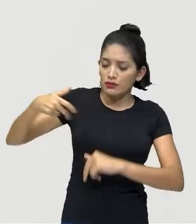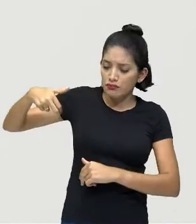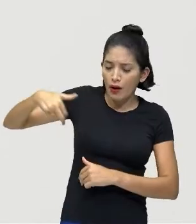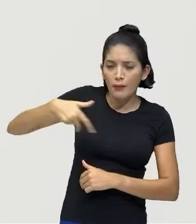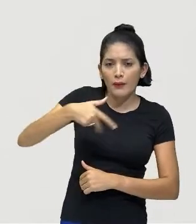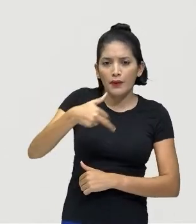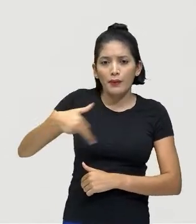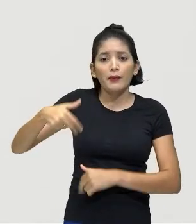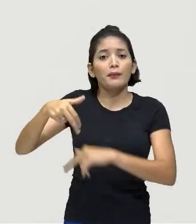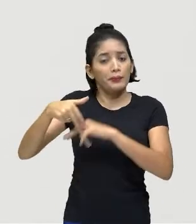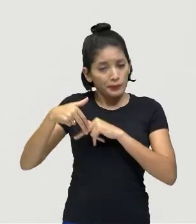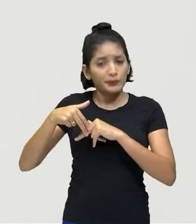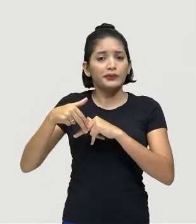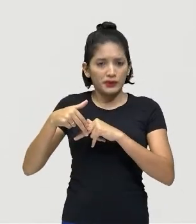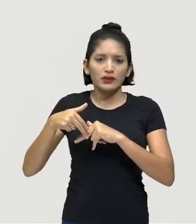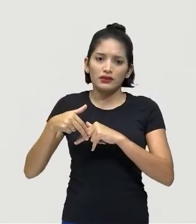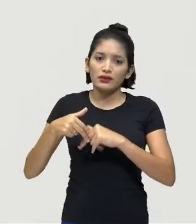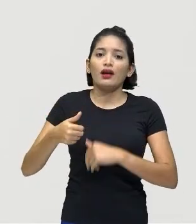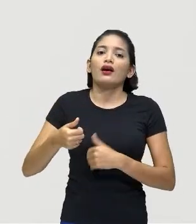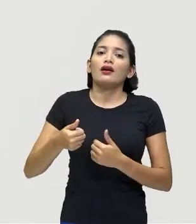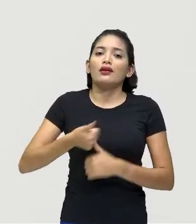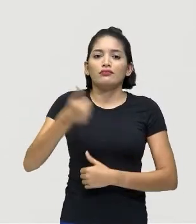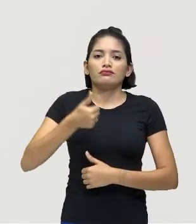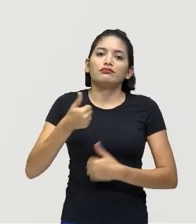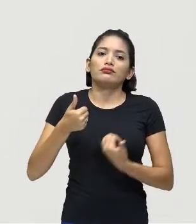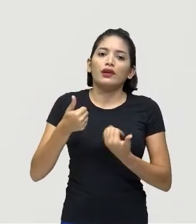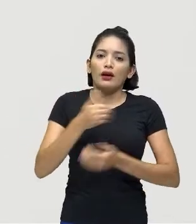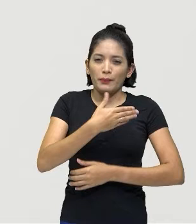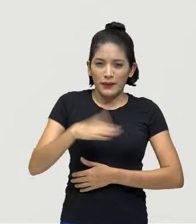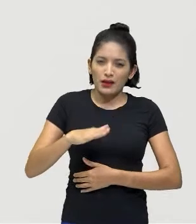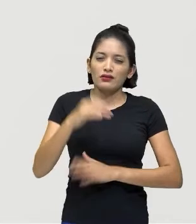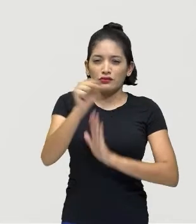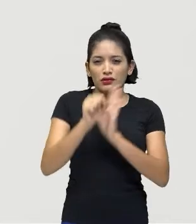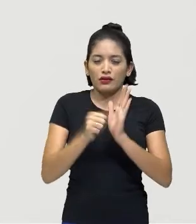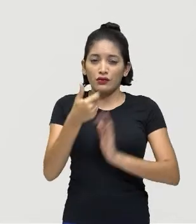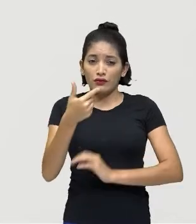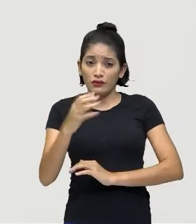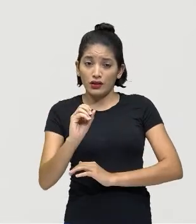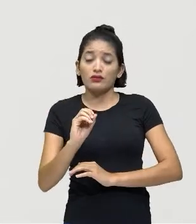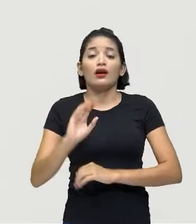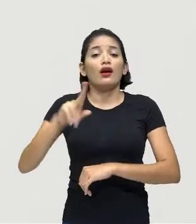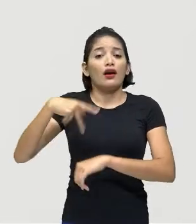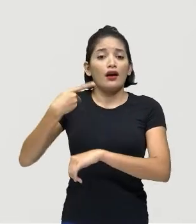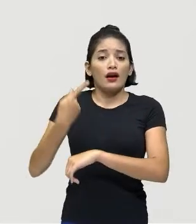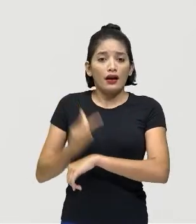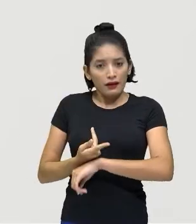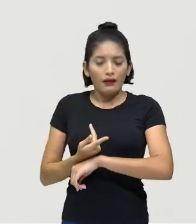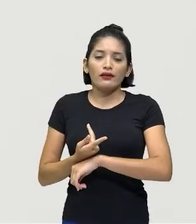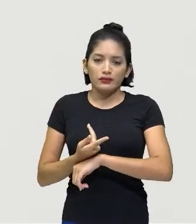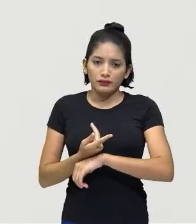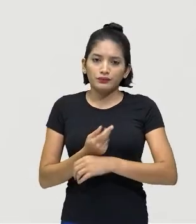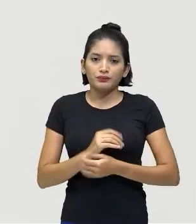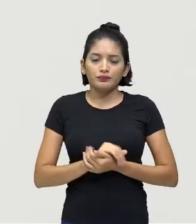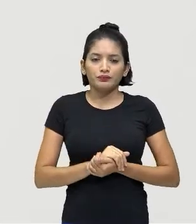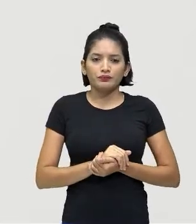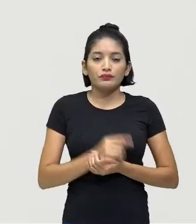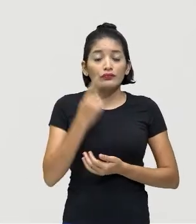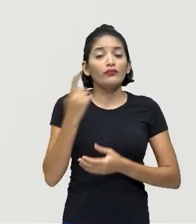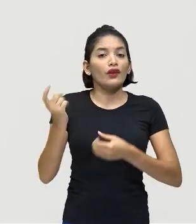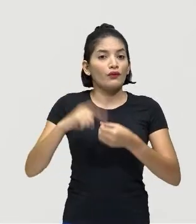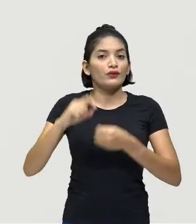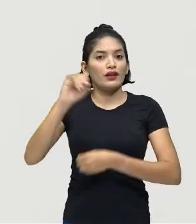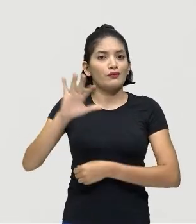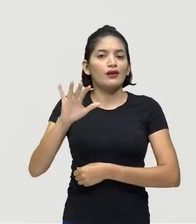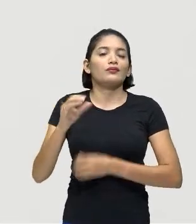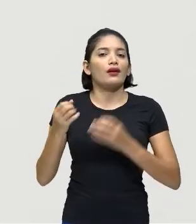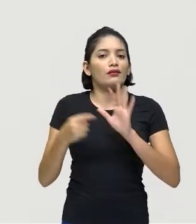dos revolucionários russos a partir da primeira metade do século XX, passando pela queda do czarismo. Então eu vou já voltar a imagem para a gente